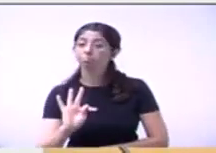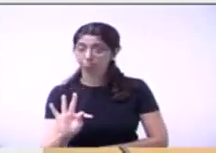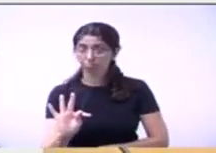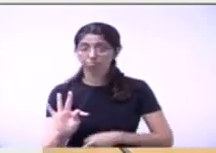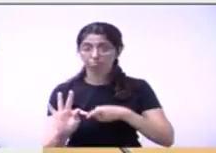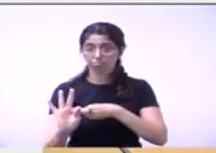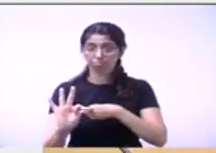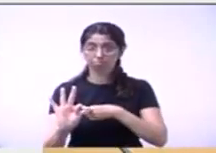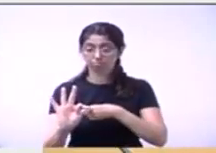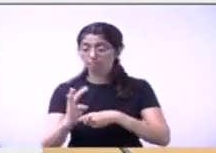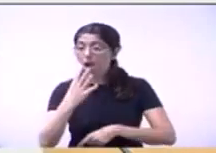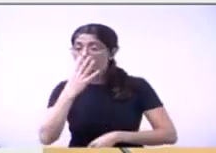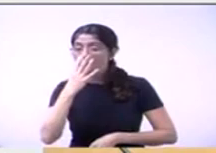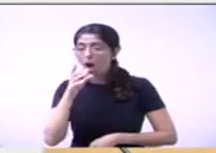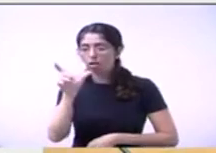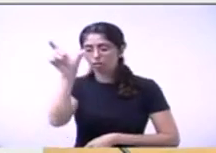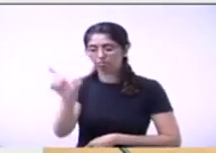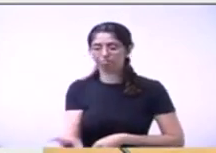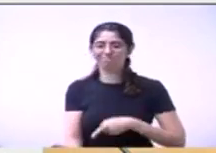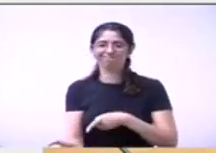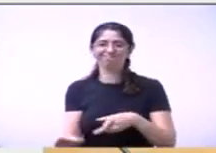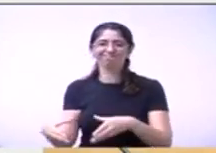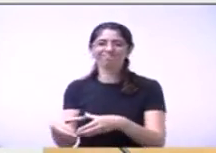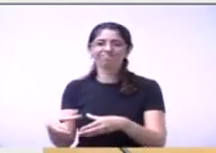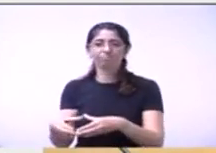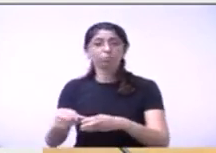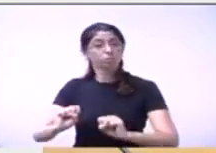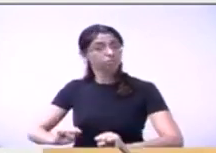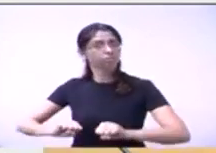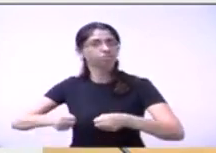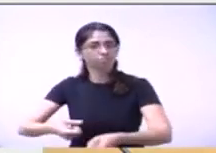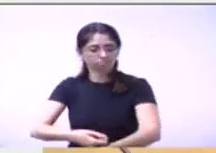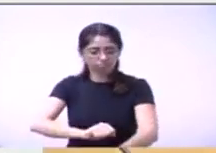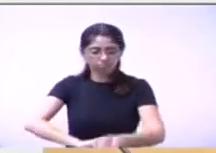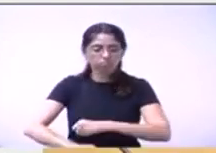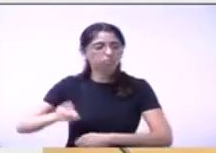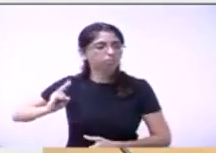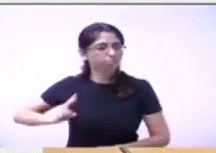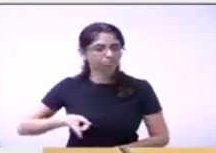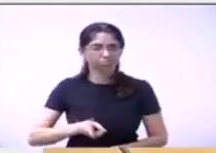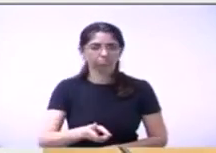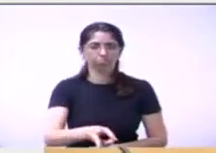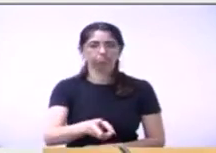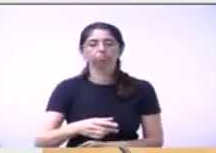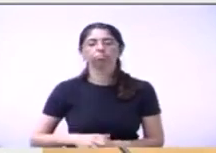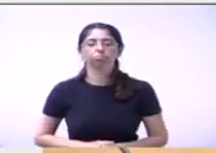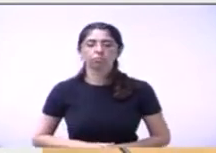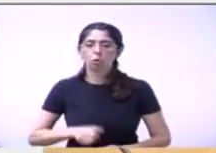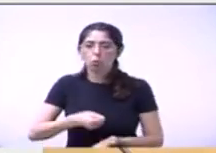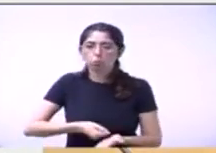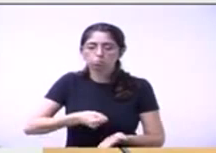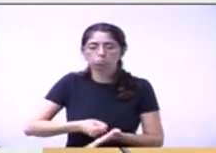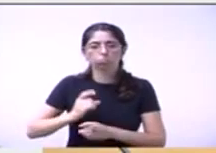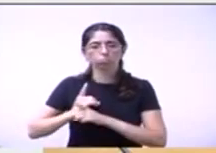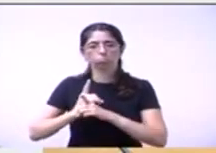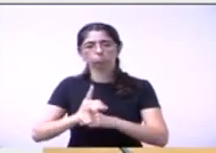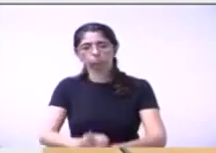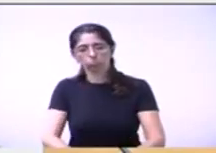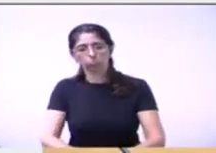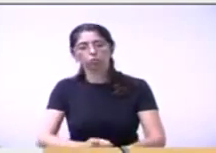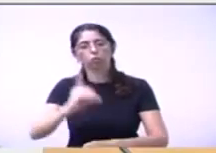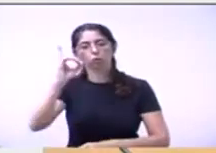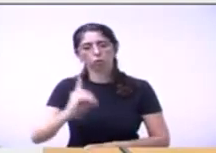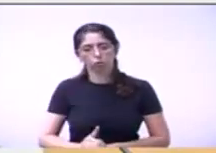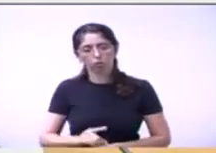muito orgulho, com muita honra e disposição de continuar a minha luta, meu trabalho